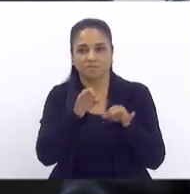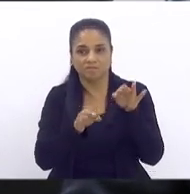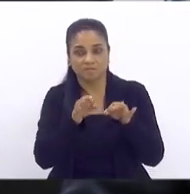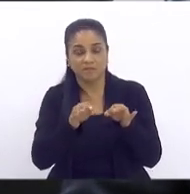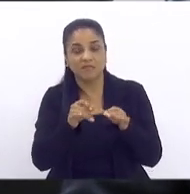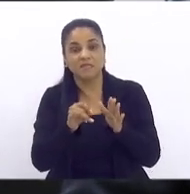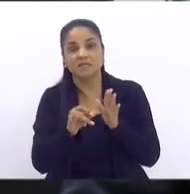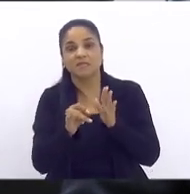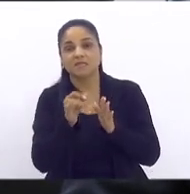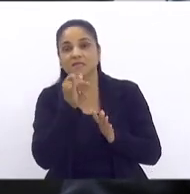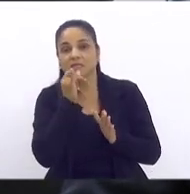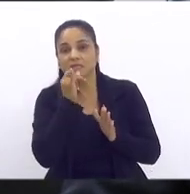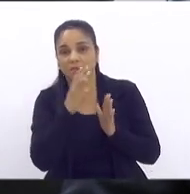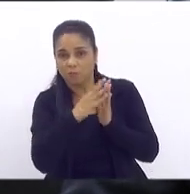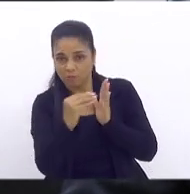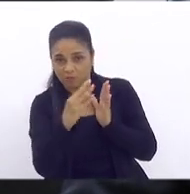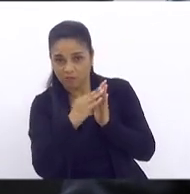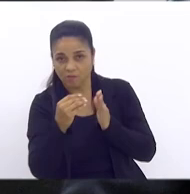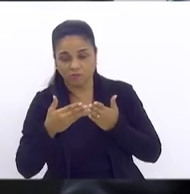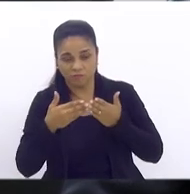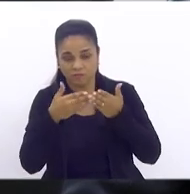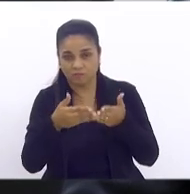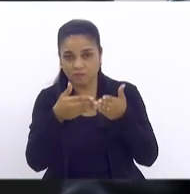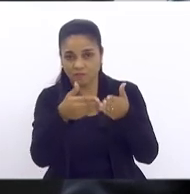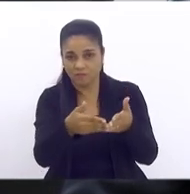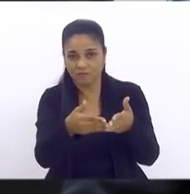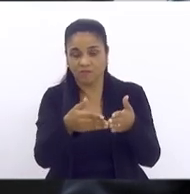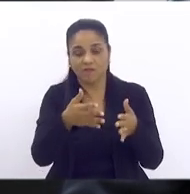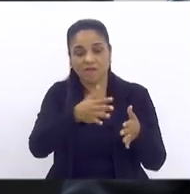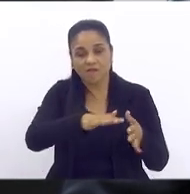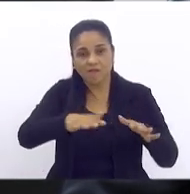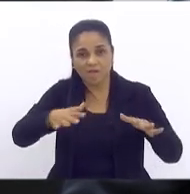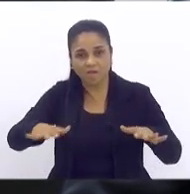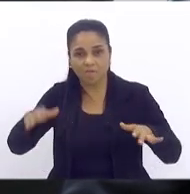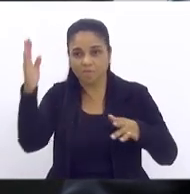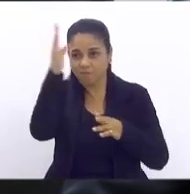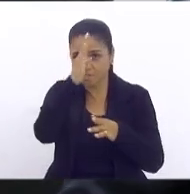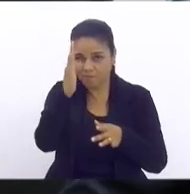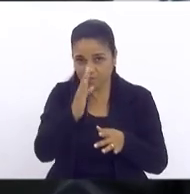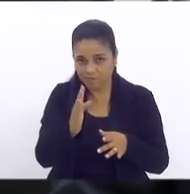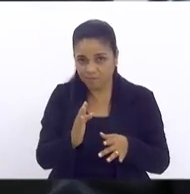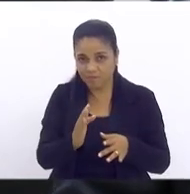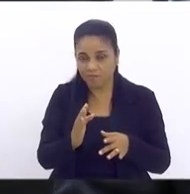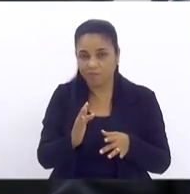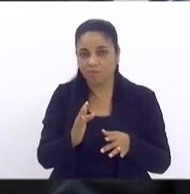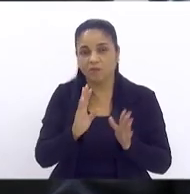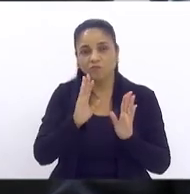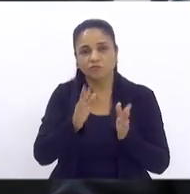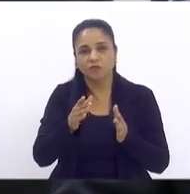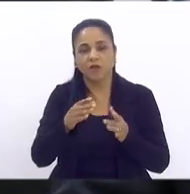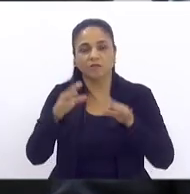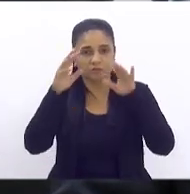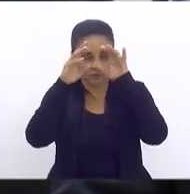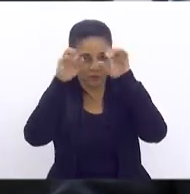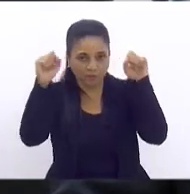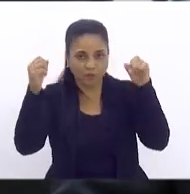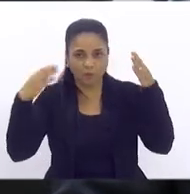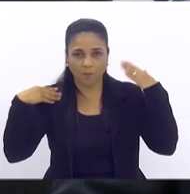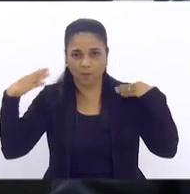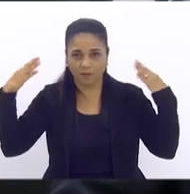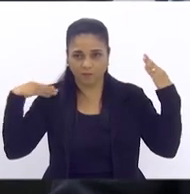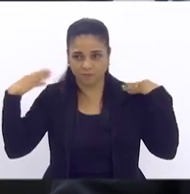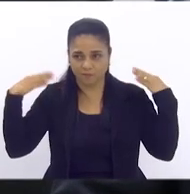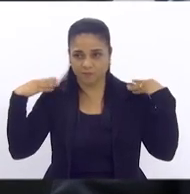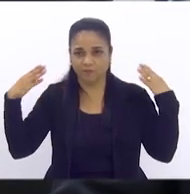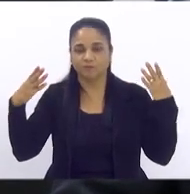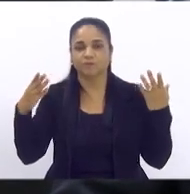exemplos de embarcações mercantes de qualquer nacionalidade em águas brasileiras. Alguma coisa que já tenha sido feita pelo Tribunal Marítimo. Porque quando coloca aqui